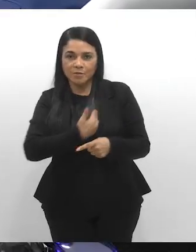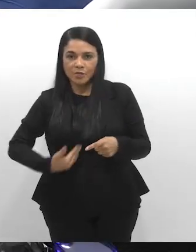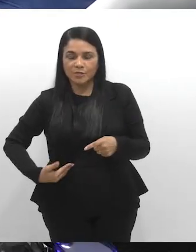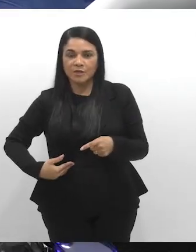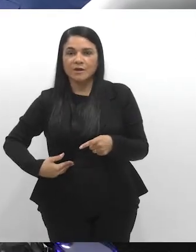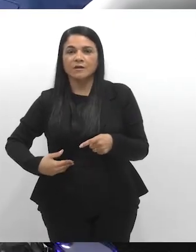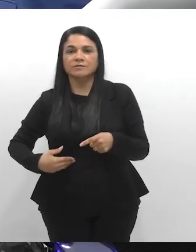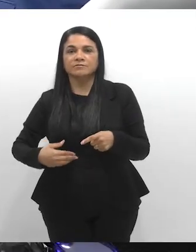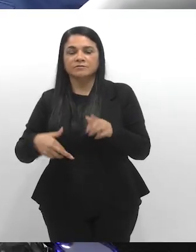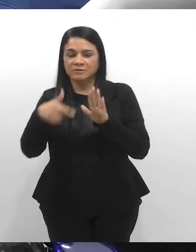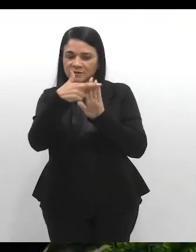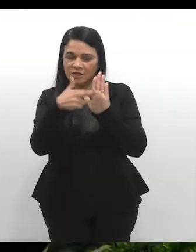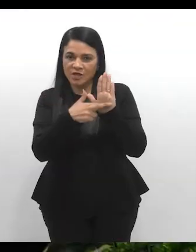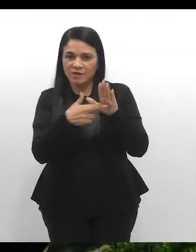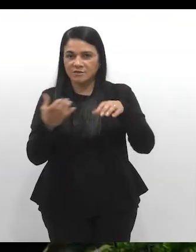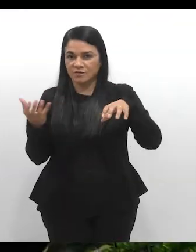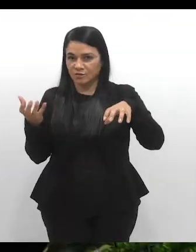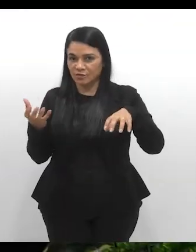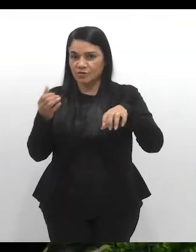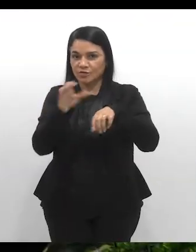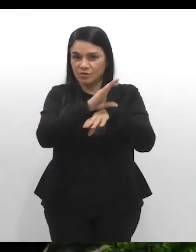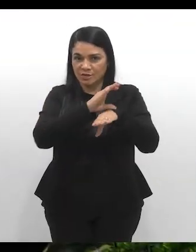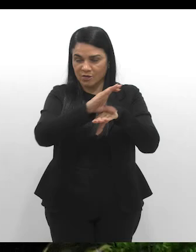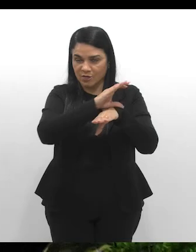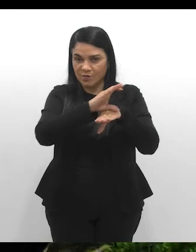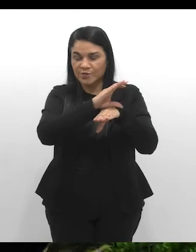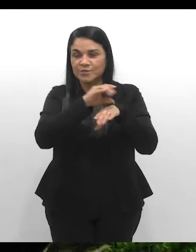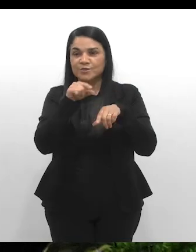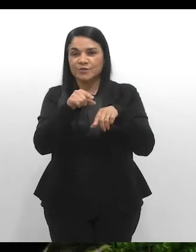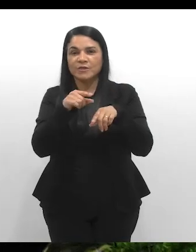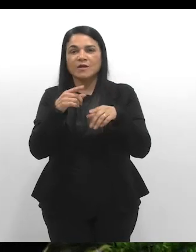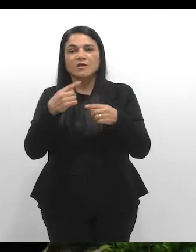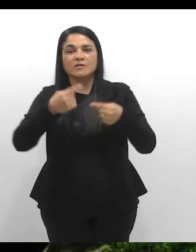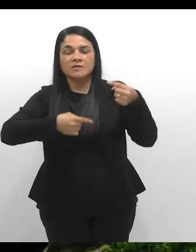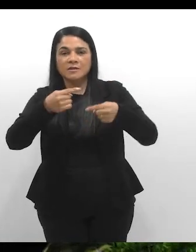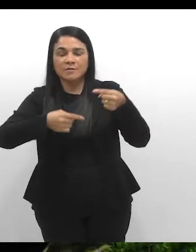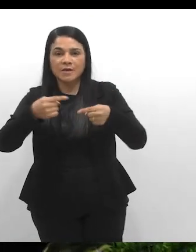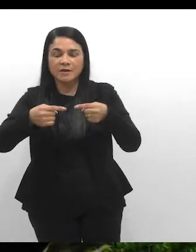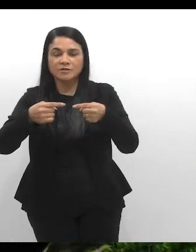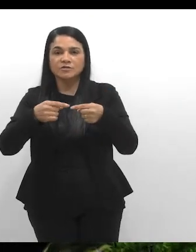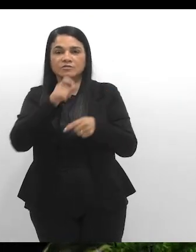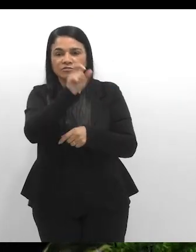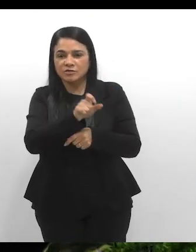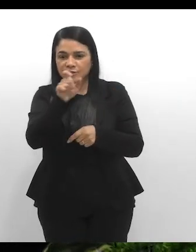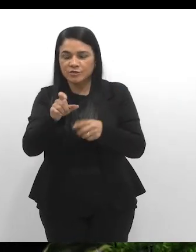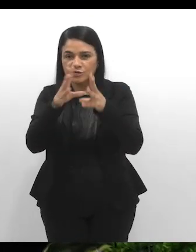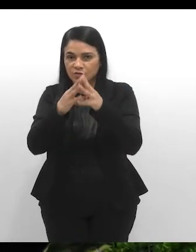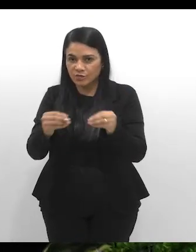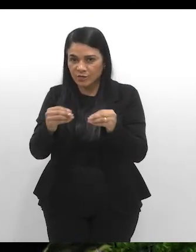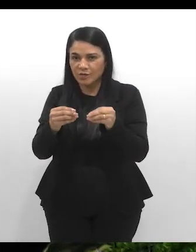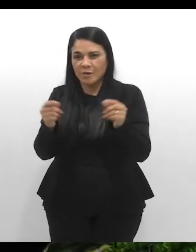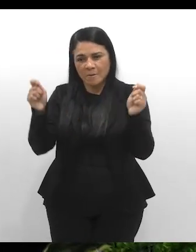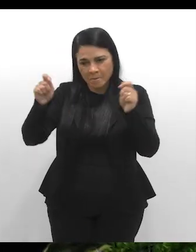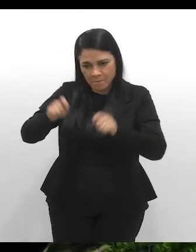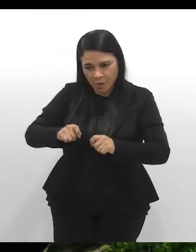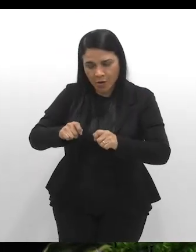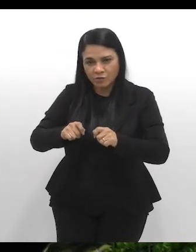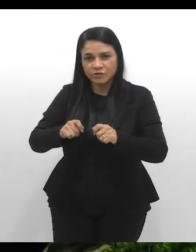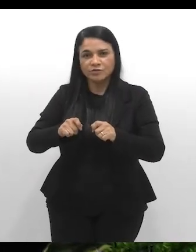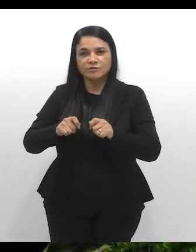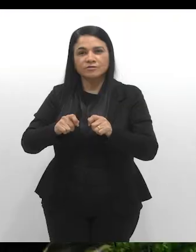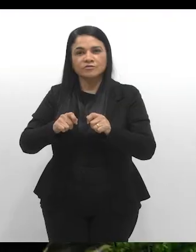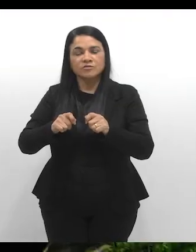Pública nas Rédeas da Constituição, e queria trazer o debate sobre o tema do desaparecimento forçado. É